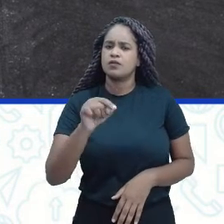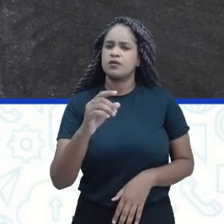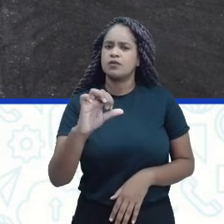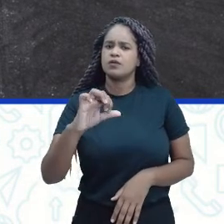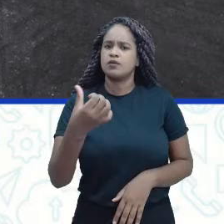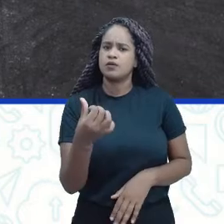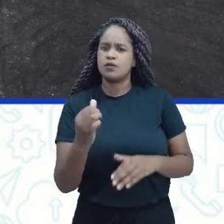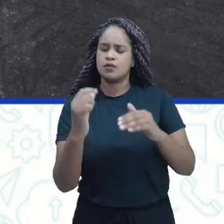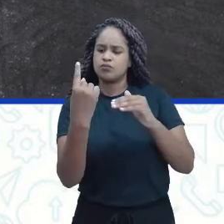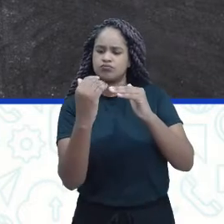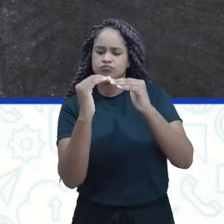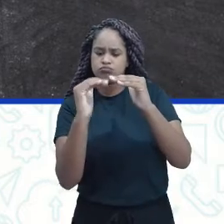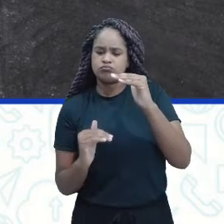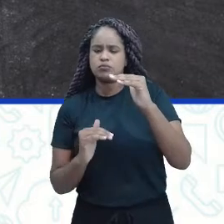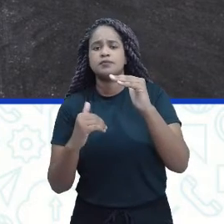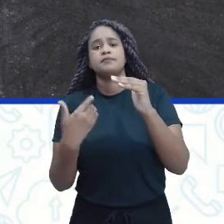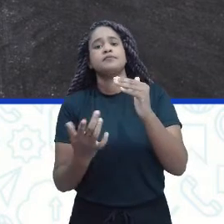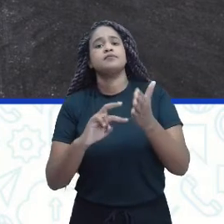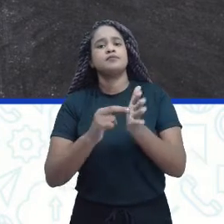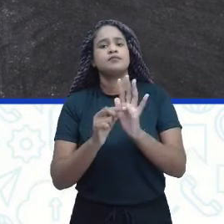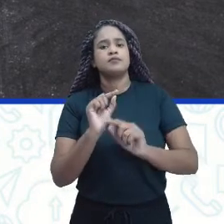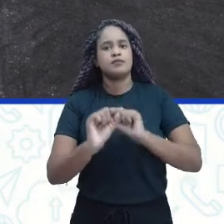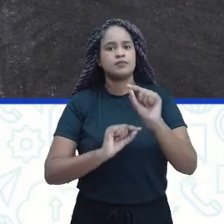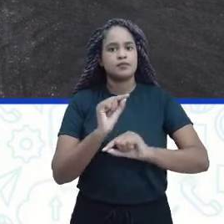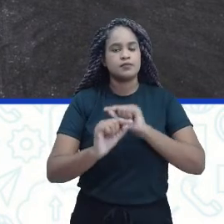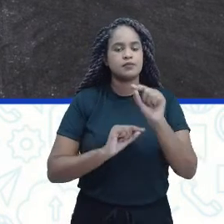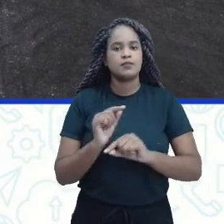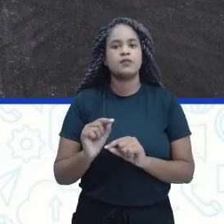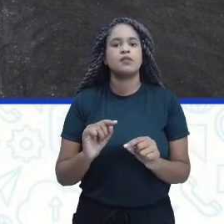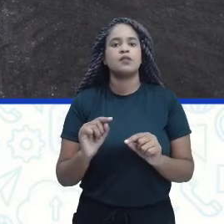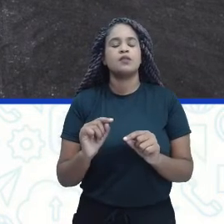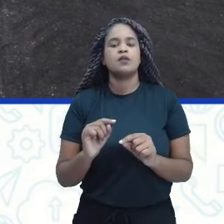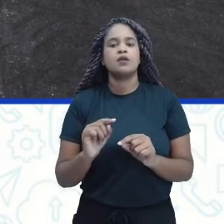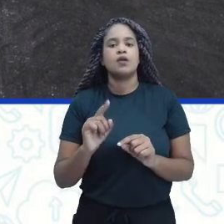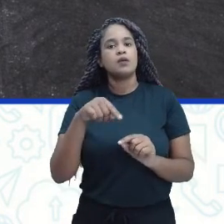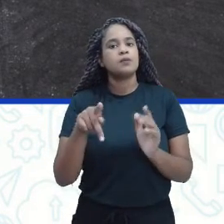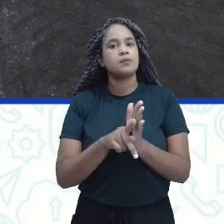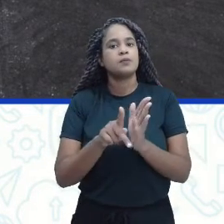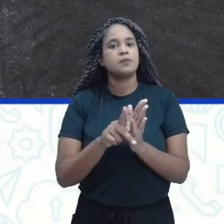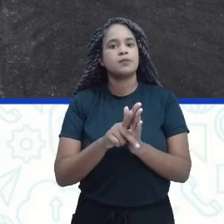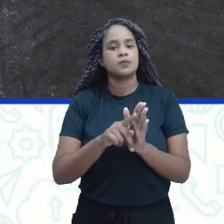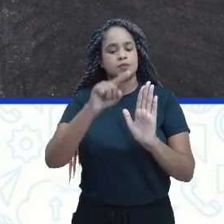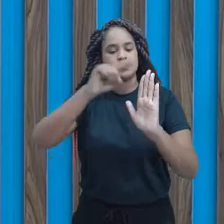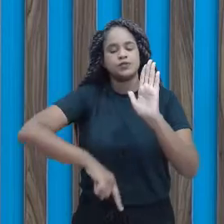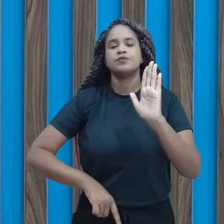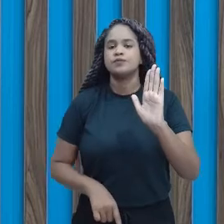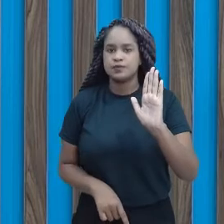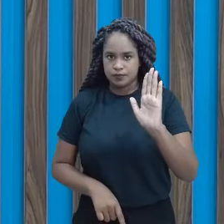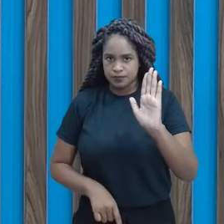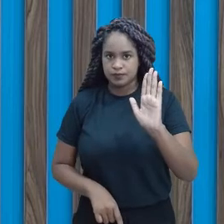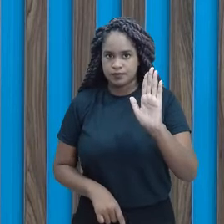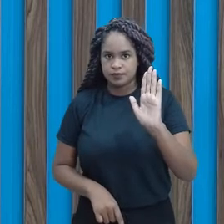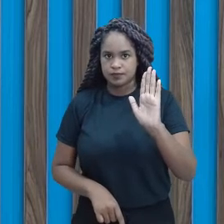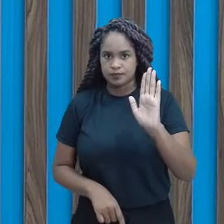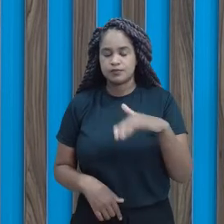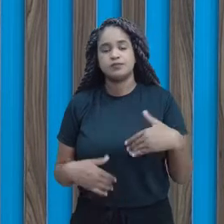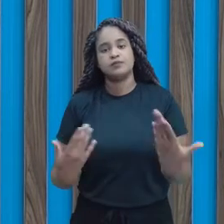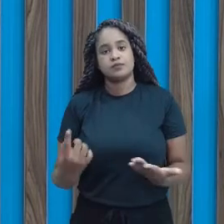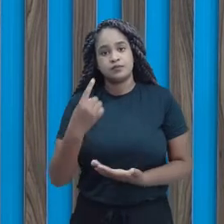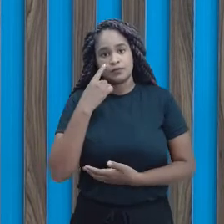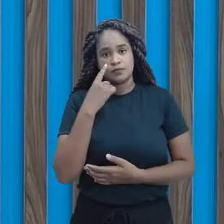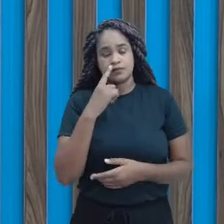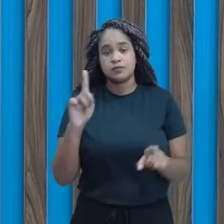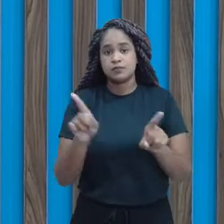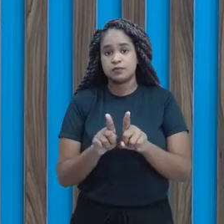0,96 é um valor menor que 1, então, na verdade, aí a gente vai estar tendo o quê? Um desconto, certo? E a gente pode até pensar